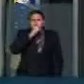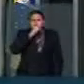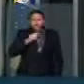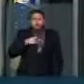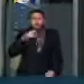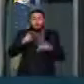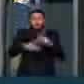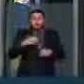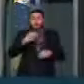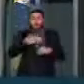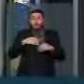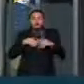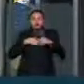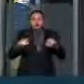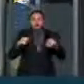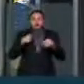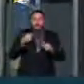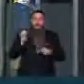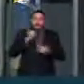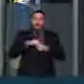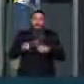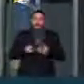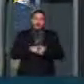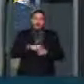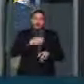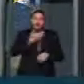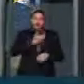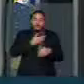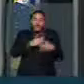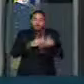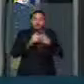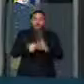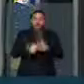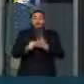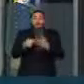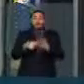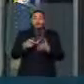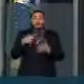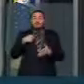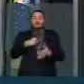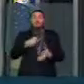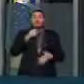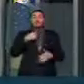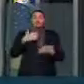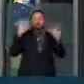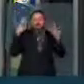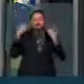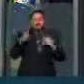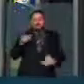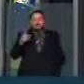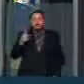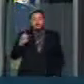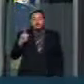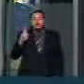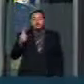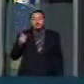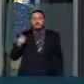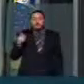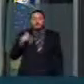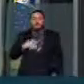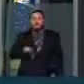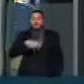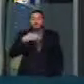seguidores, admiradores, eu me incluo entre os amigos, seguidores e admiradores, desejo ao Frei Rui coragem para